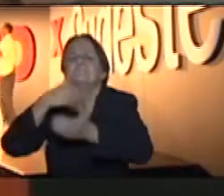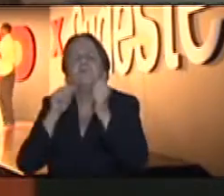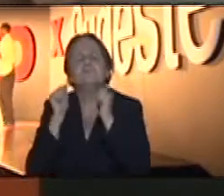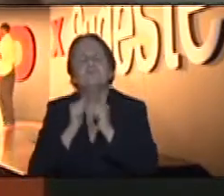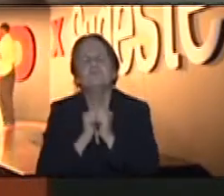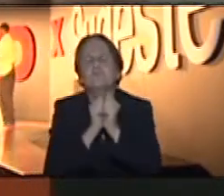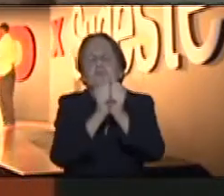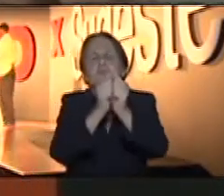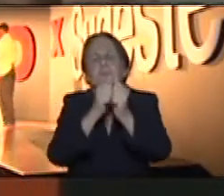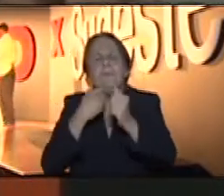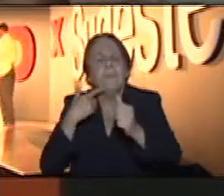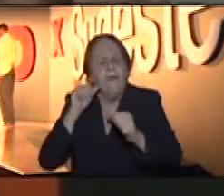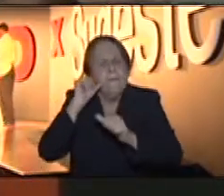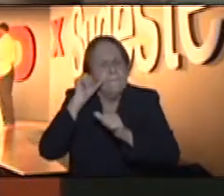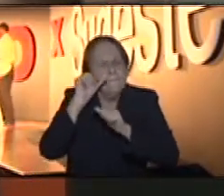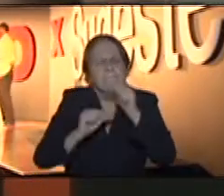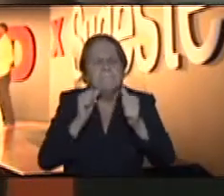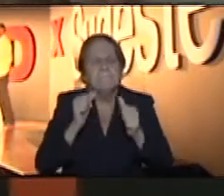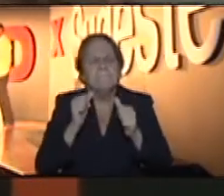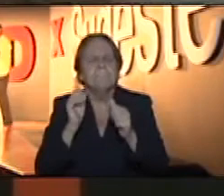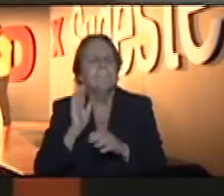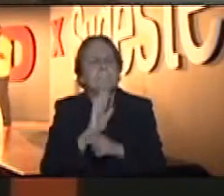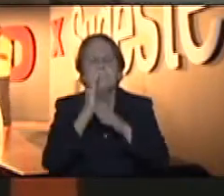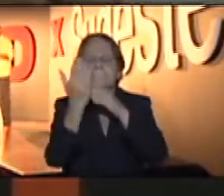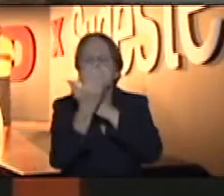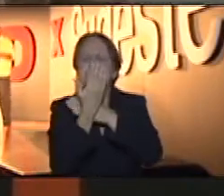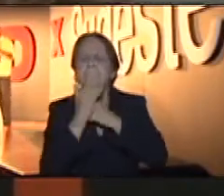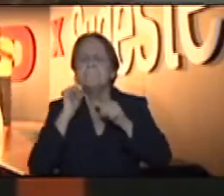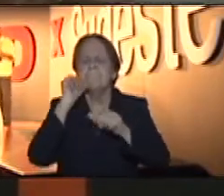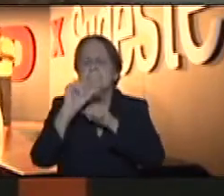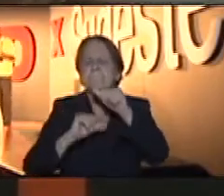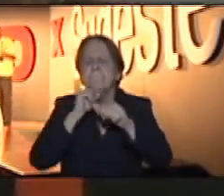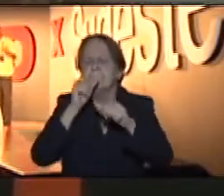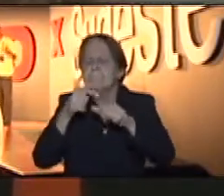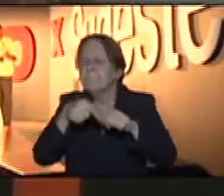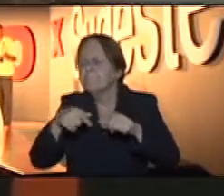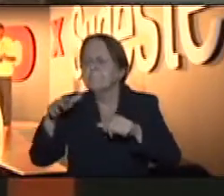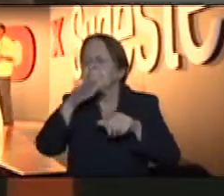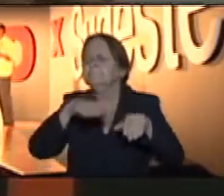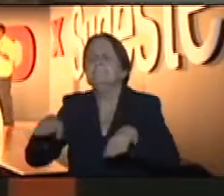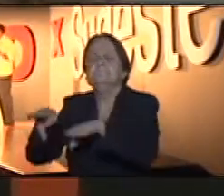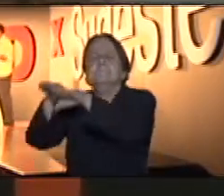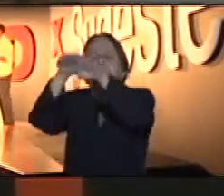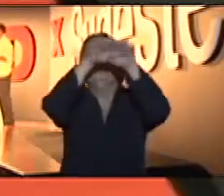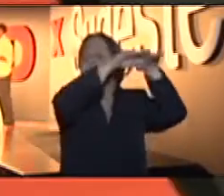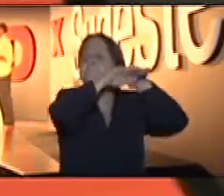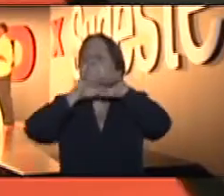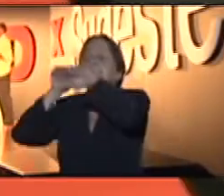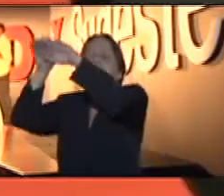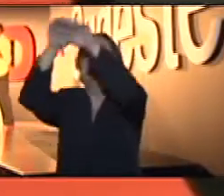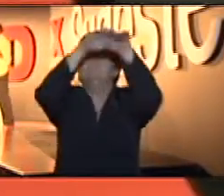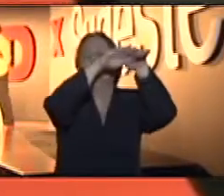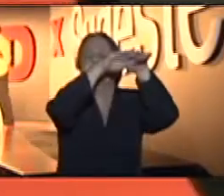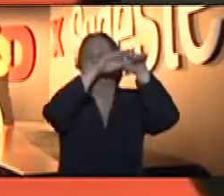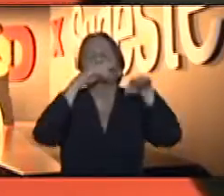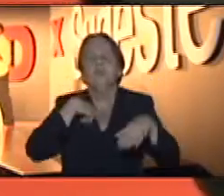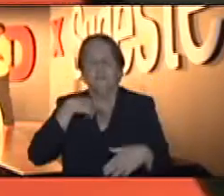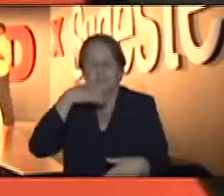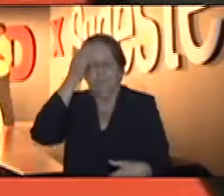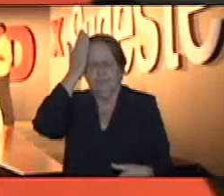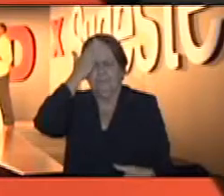colaborando com a transformação de um mundo numa sociedade mais igualitária mais justa cada um de vocês eu tenho